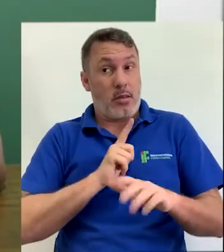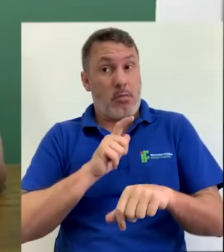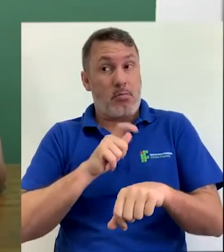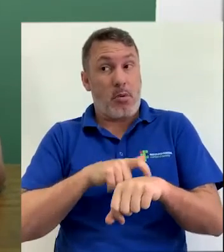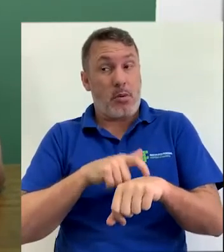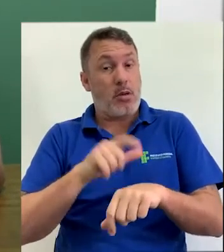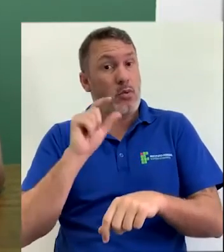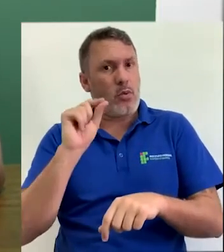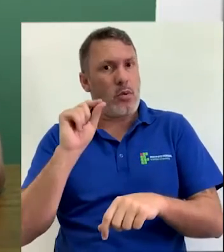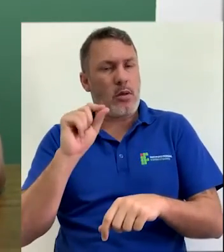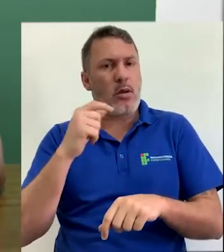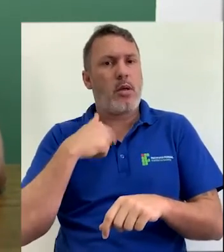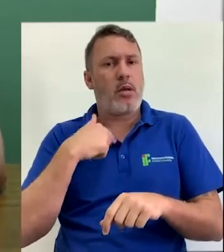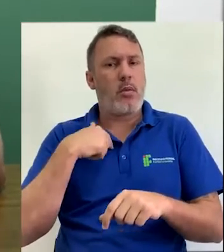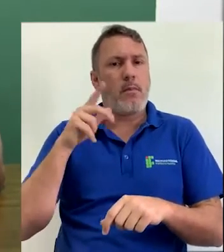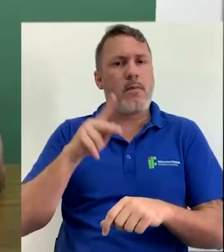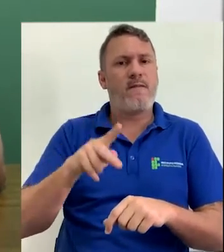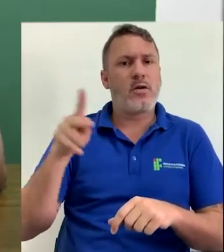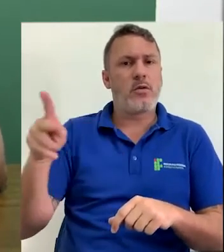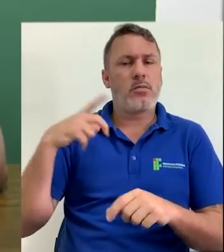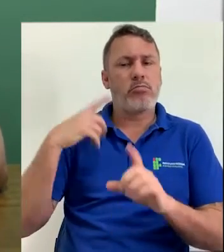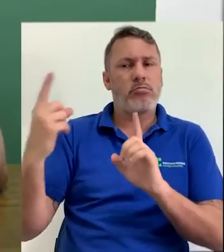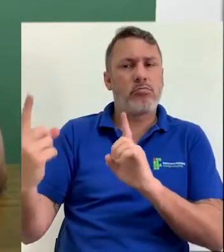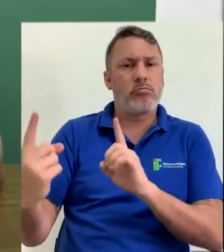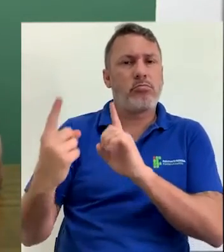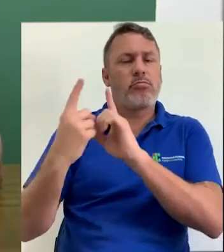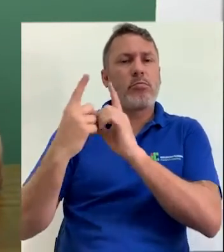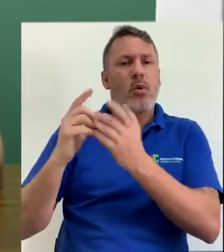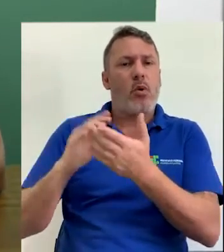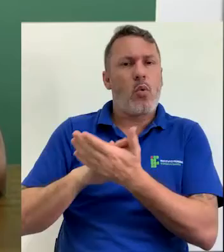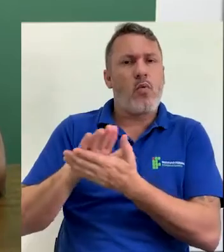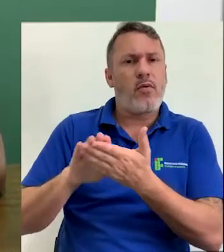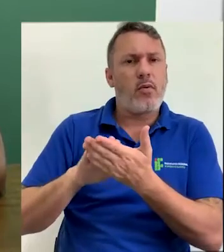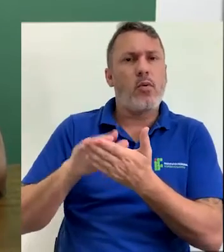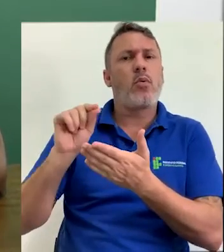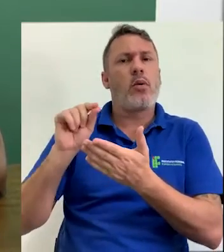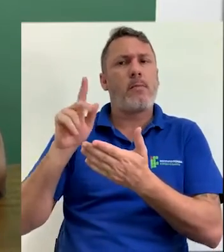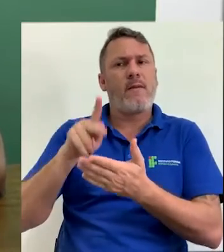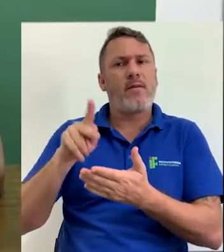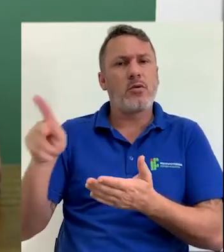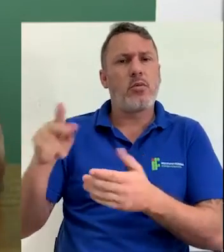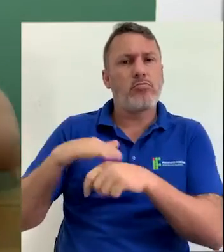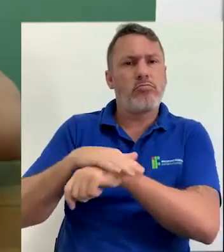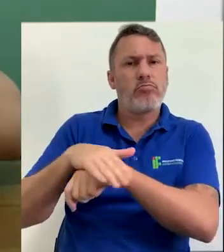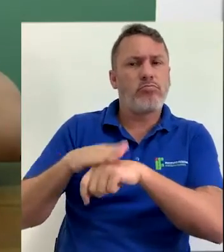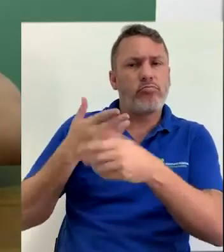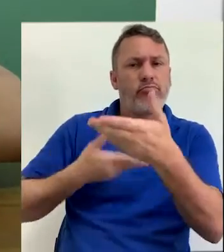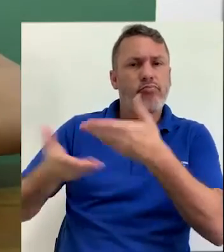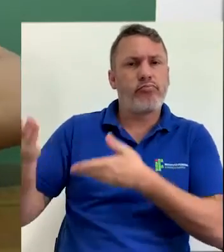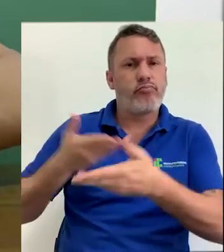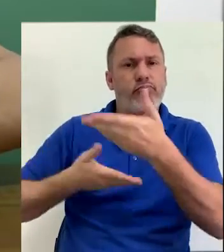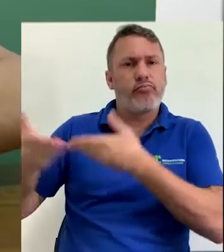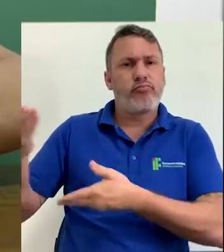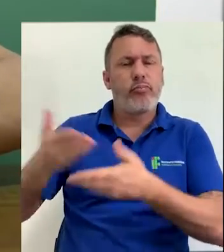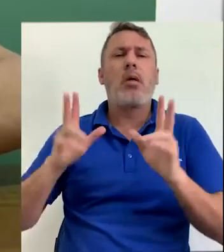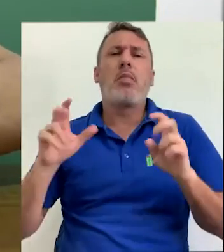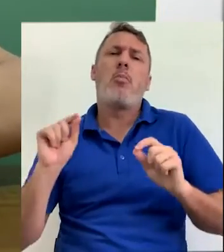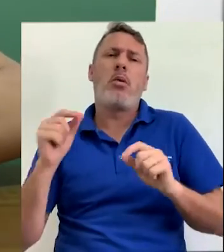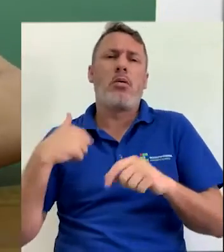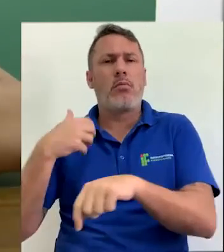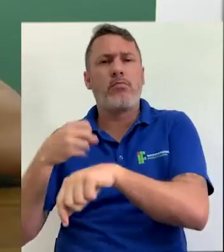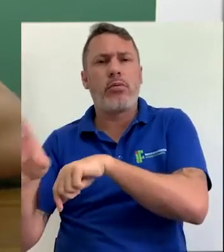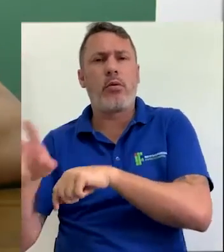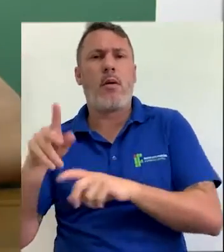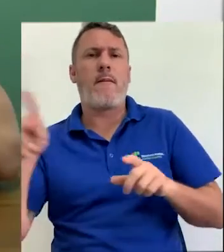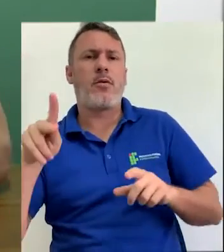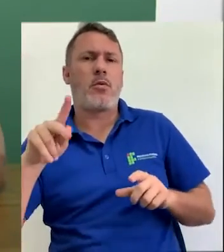eu converso com o meu professor sobre a Revolução Francesa e ele rebate e eu apresento